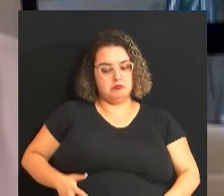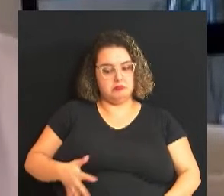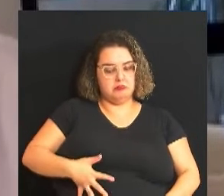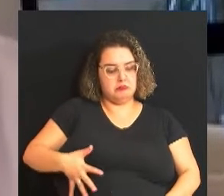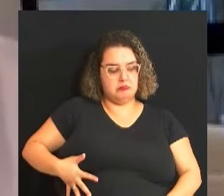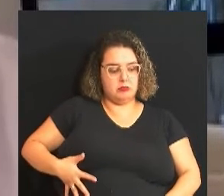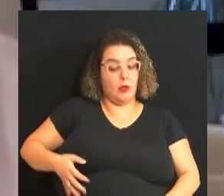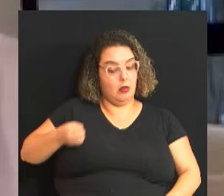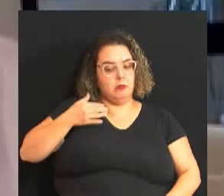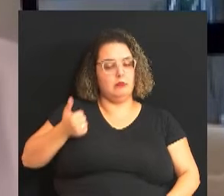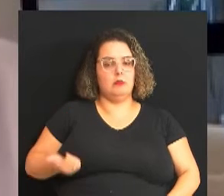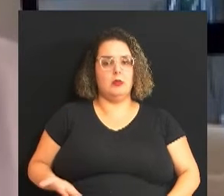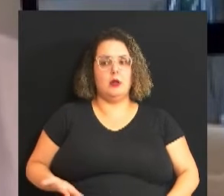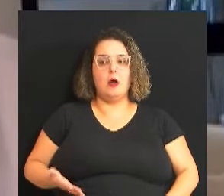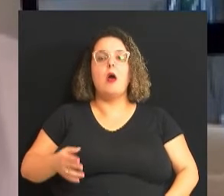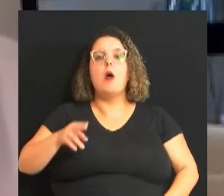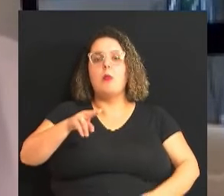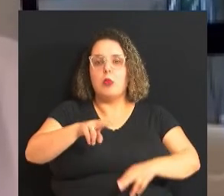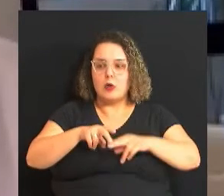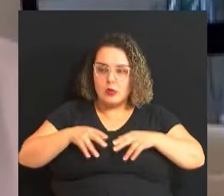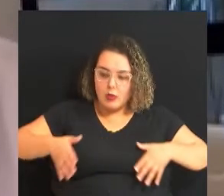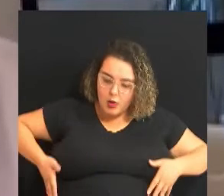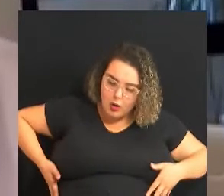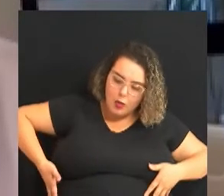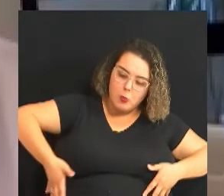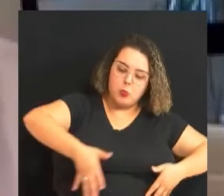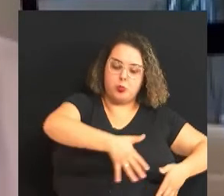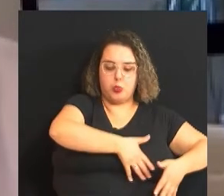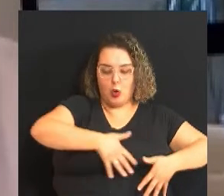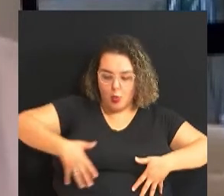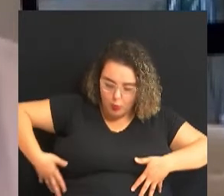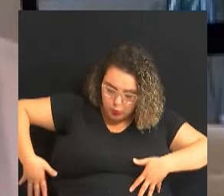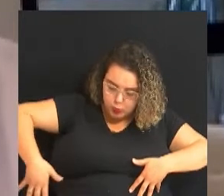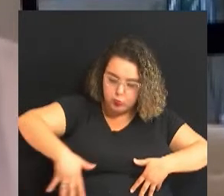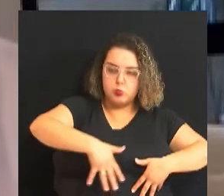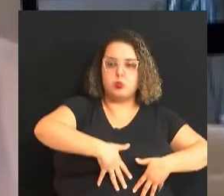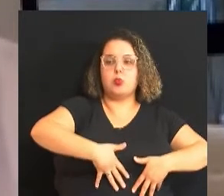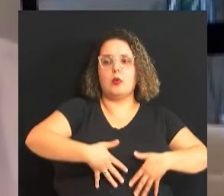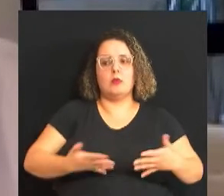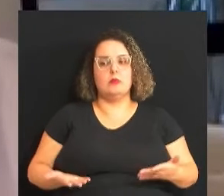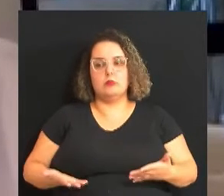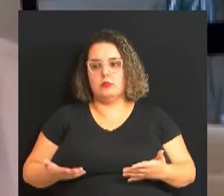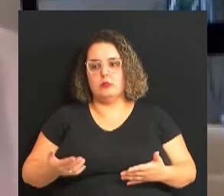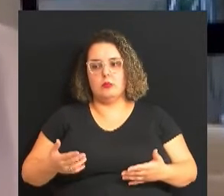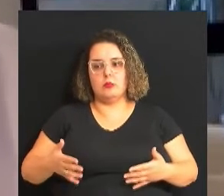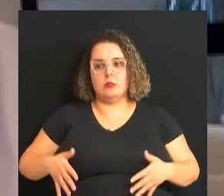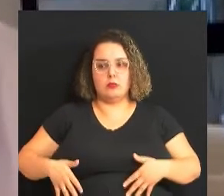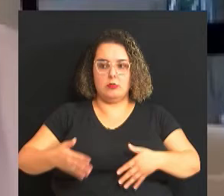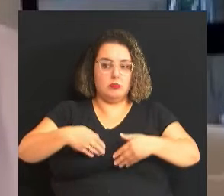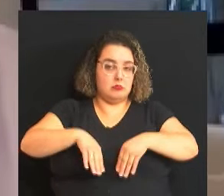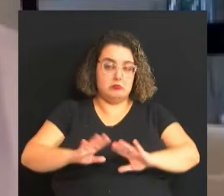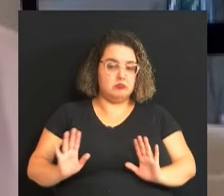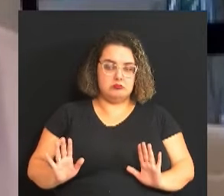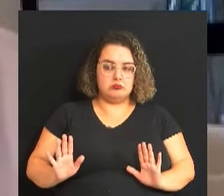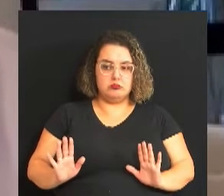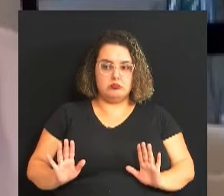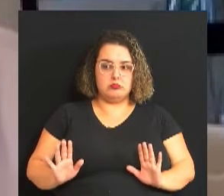isso que é importante a pessoa enrolar a bolsa de colostomia com um pano ou uma toalha. E a pessoa